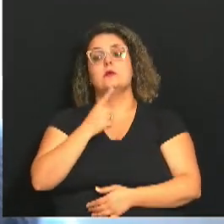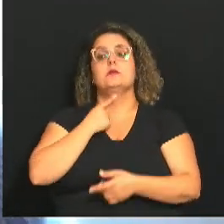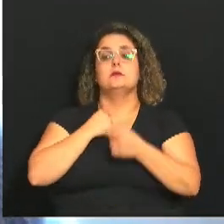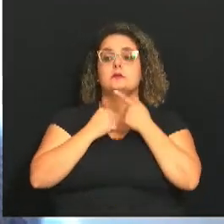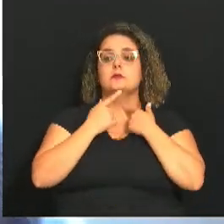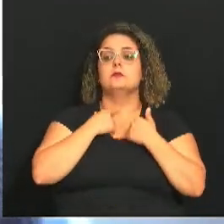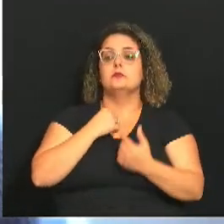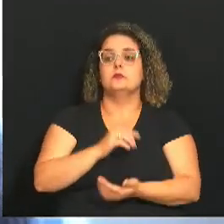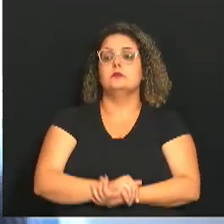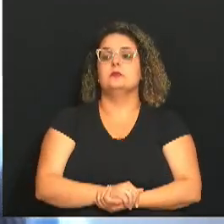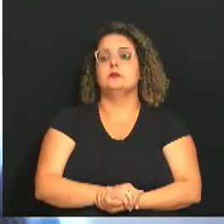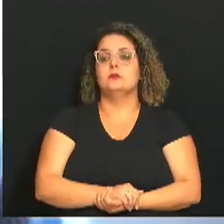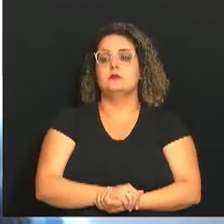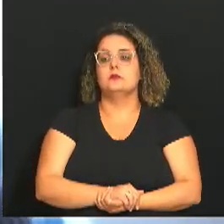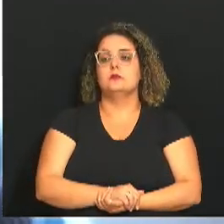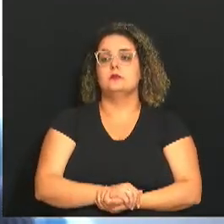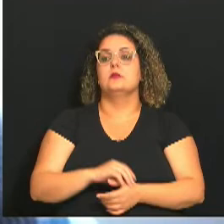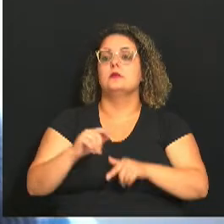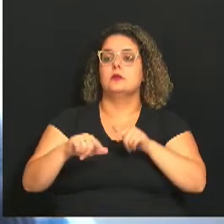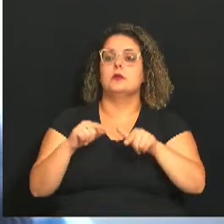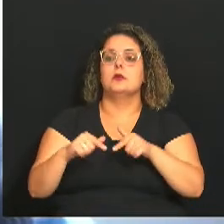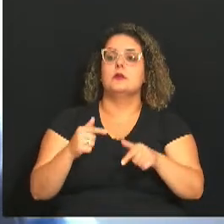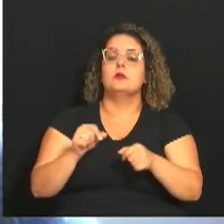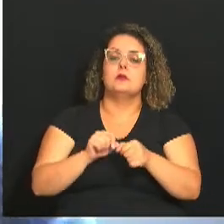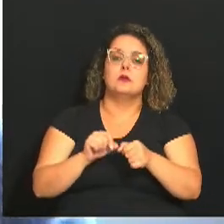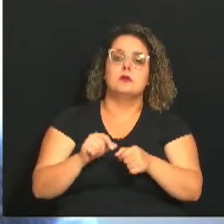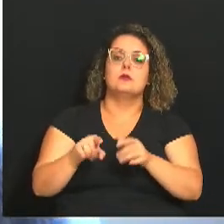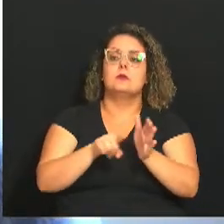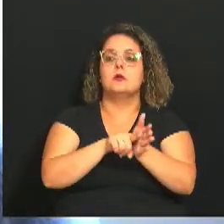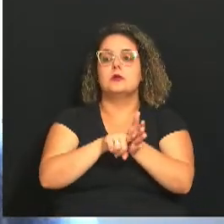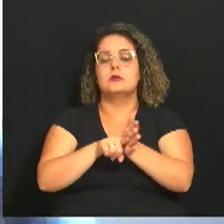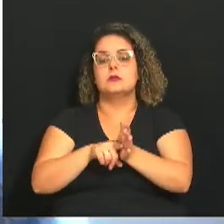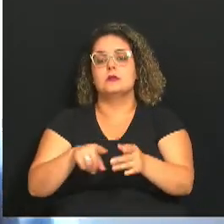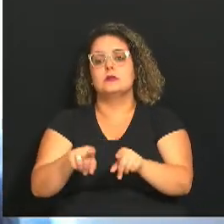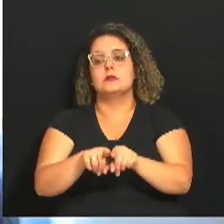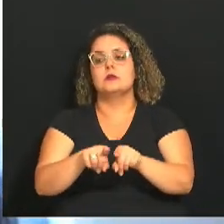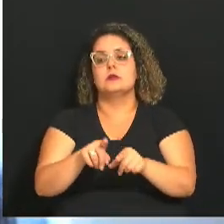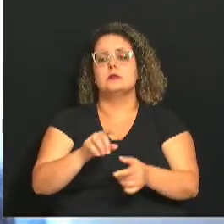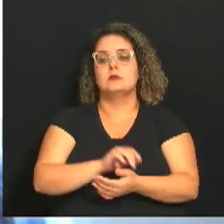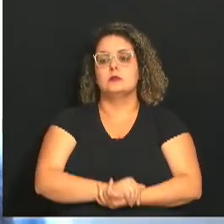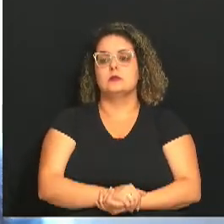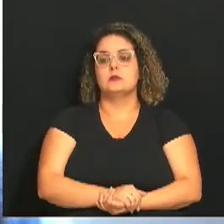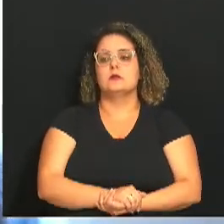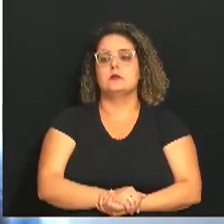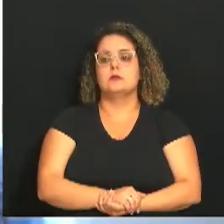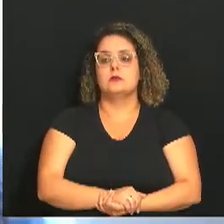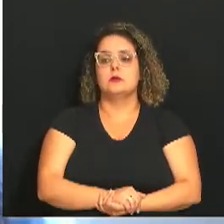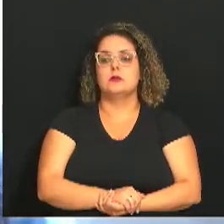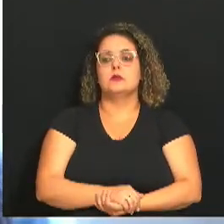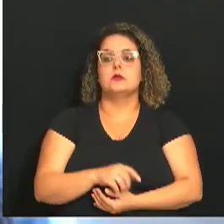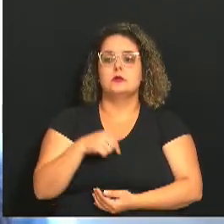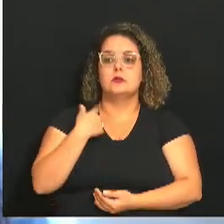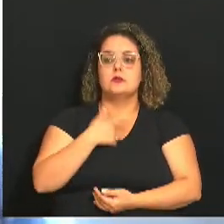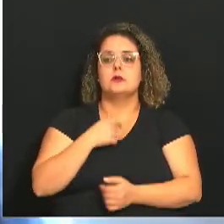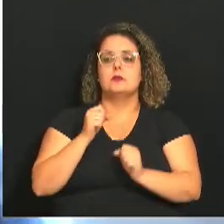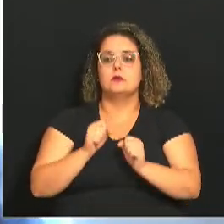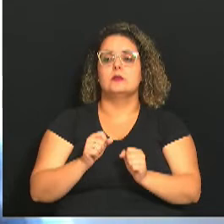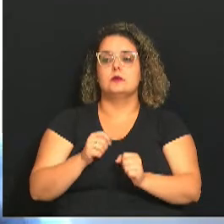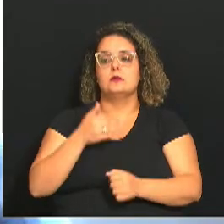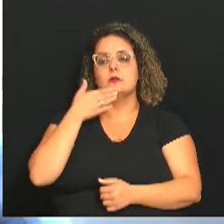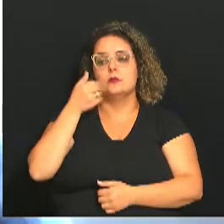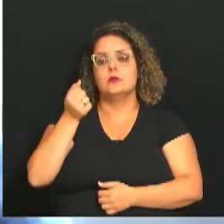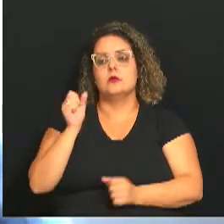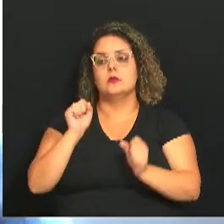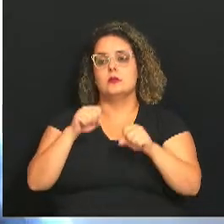obviamente é muito trabalho a ser feito, pesquisa também, mas a gente pode melhorar e contribuir muito, sim,